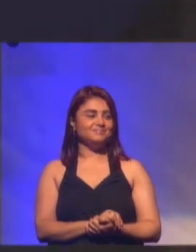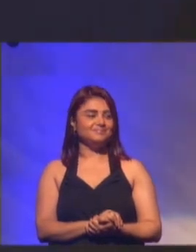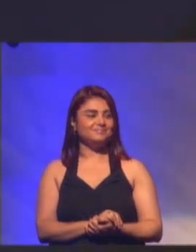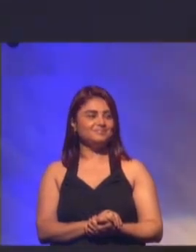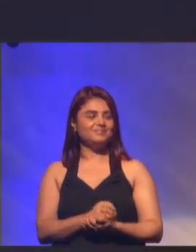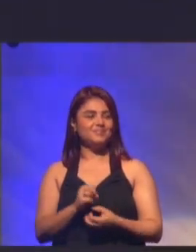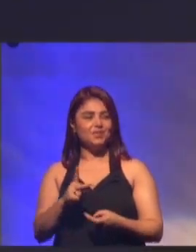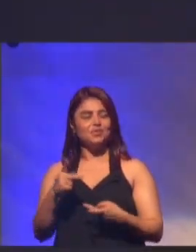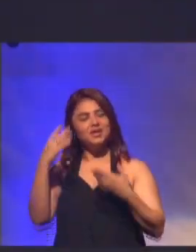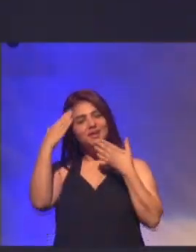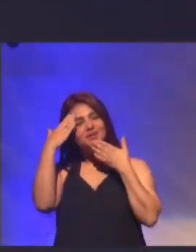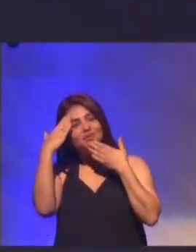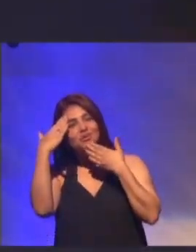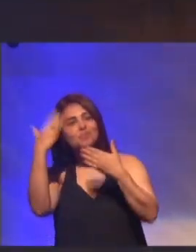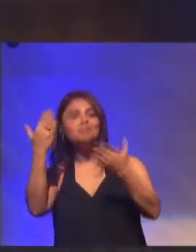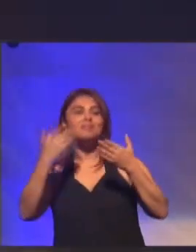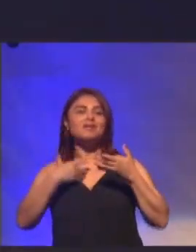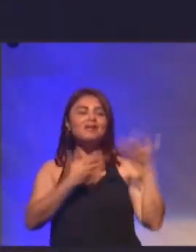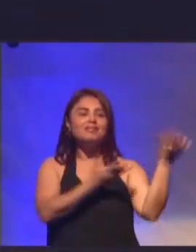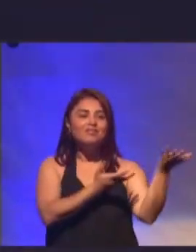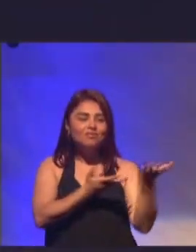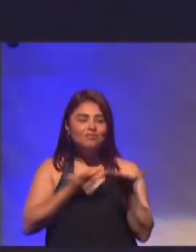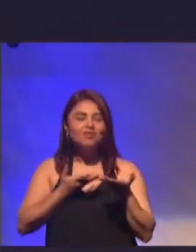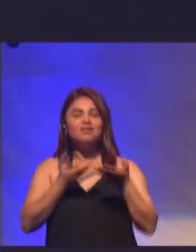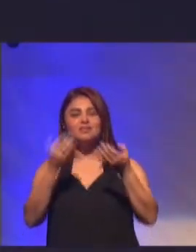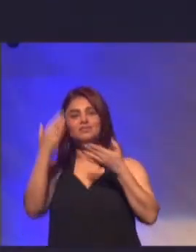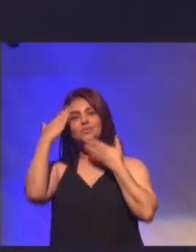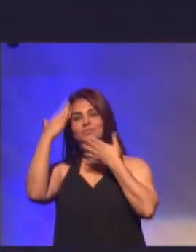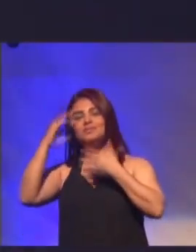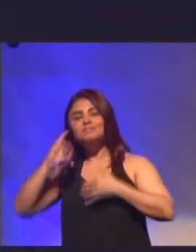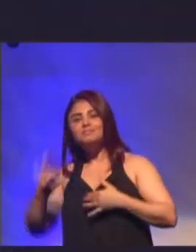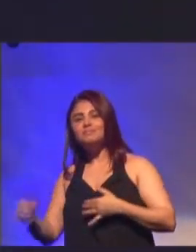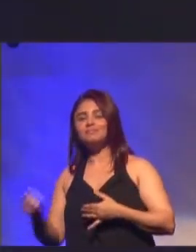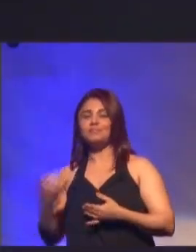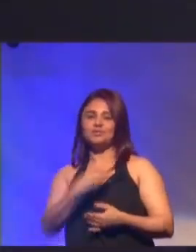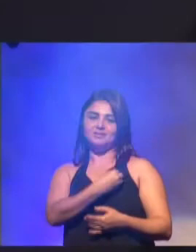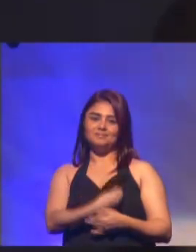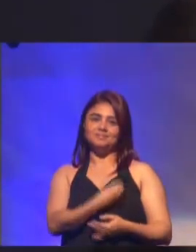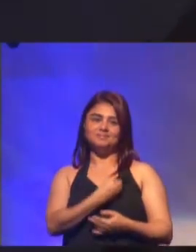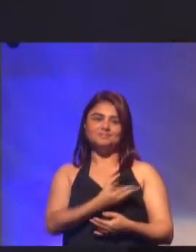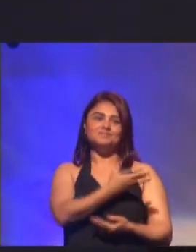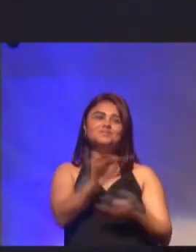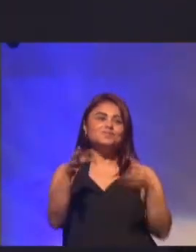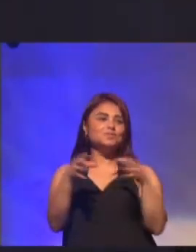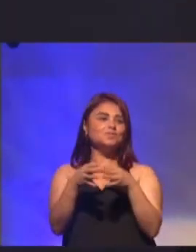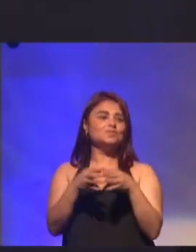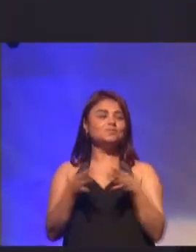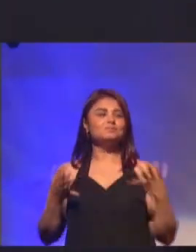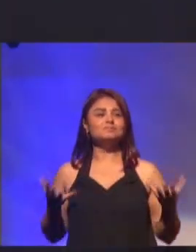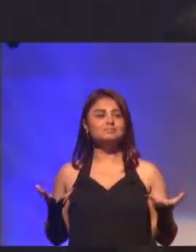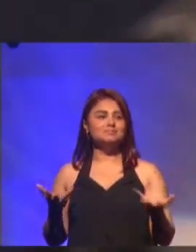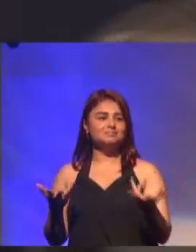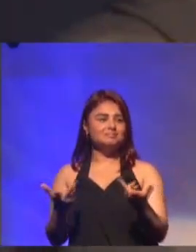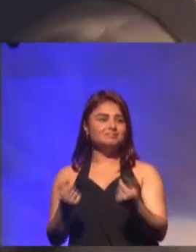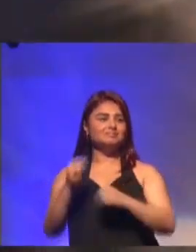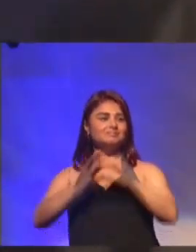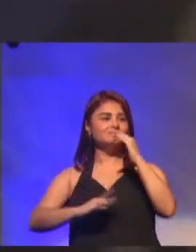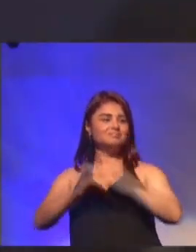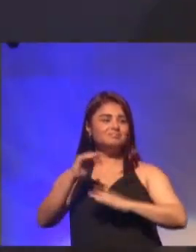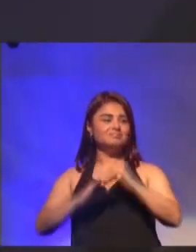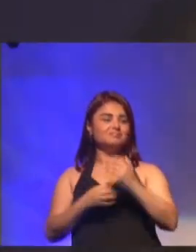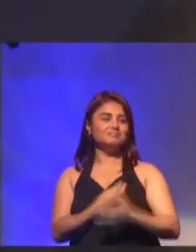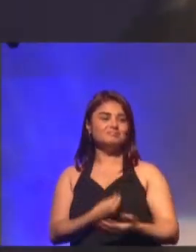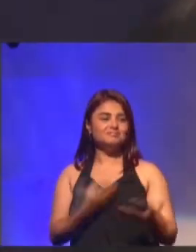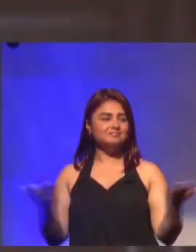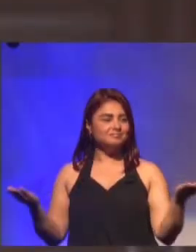Valeu, gente. Obrigado pelo convite, obrigado pela oportunidade de estar aqui com esse grupo fantástico de pessoas que estão